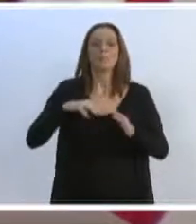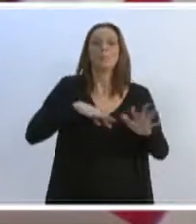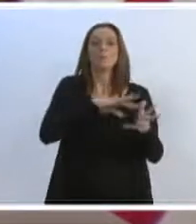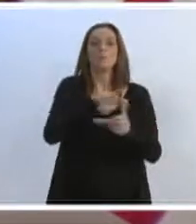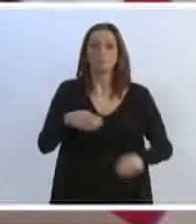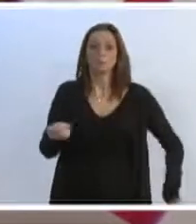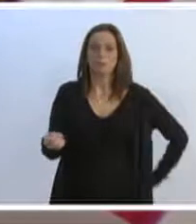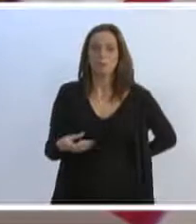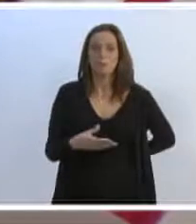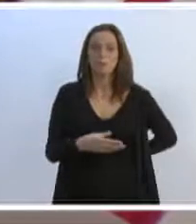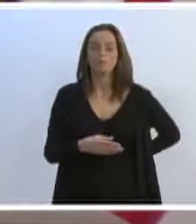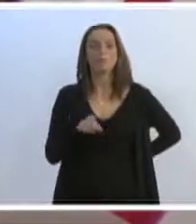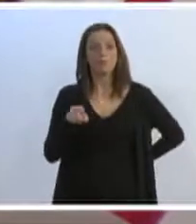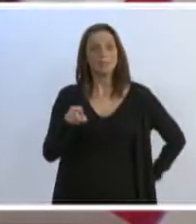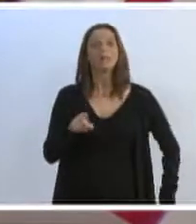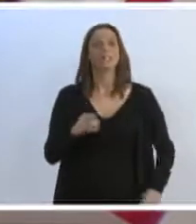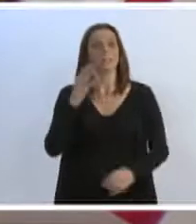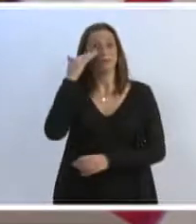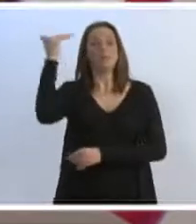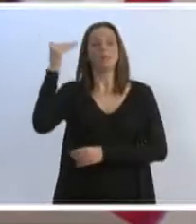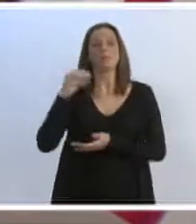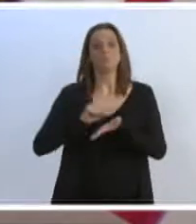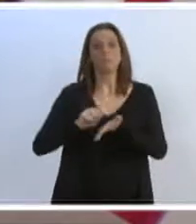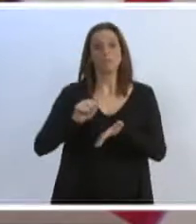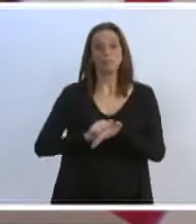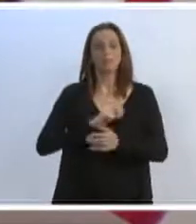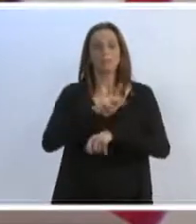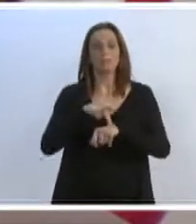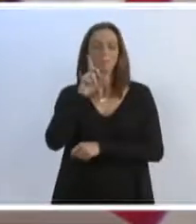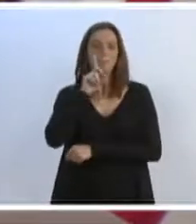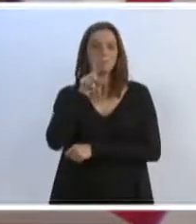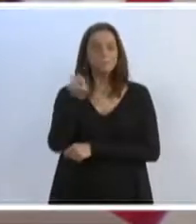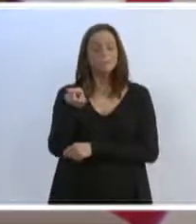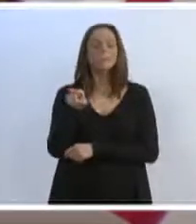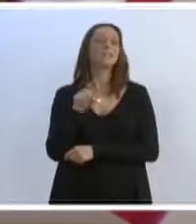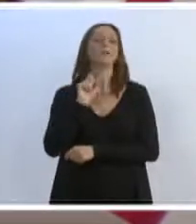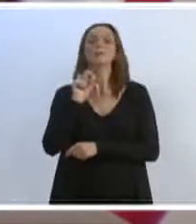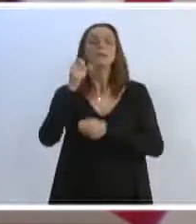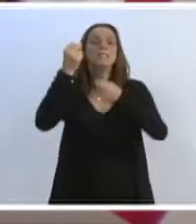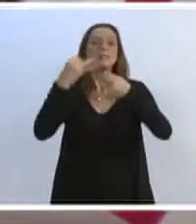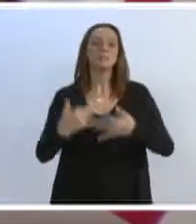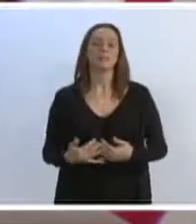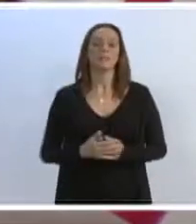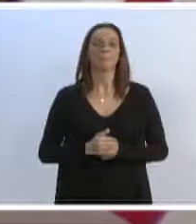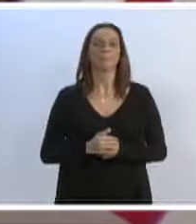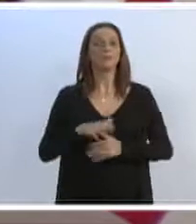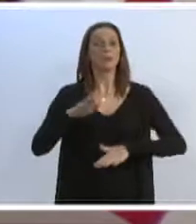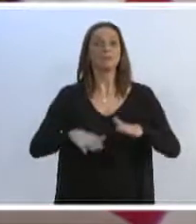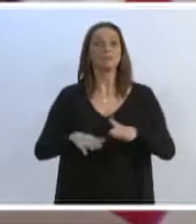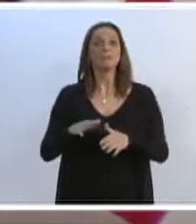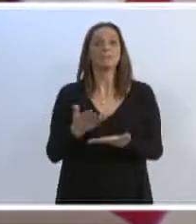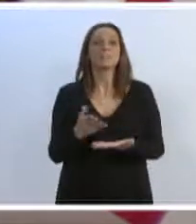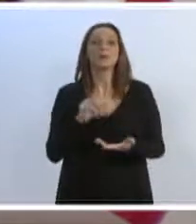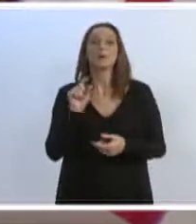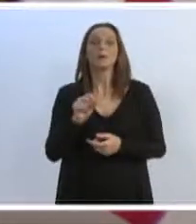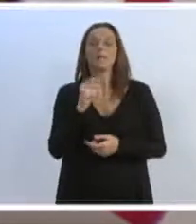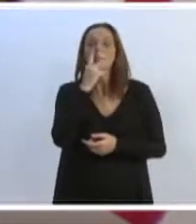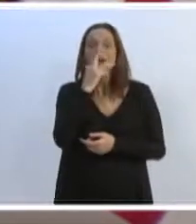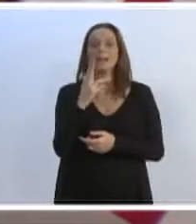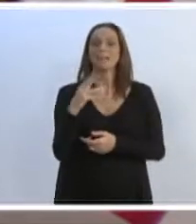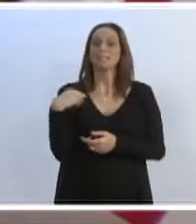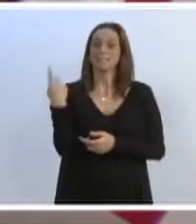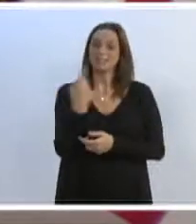Toda vez que eu tive a oportunidade de ler aquilo que ele escreveu, e ele escrevia com maestria, e ele escrevia com dedicação, e talvez ele mesmo